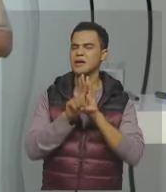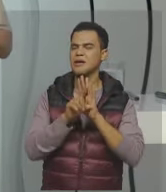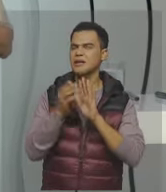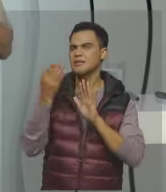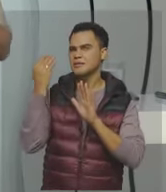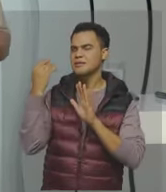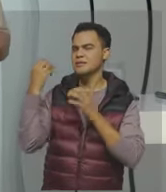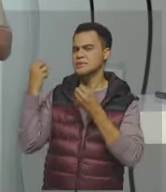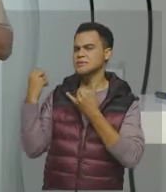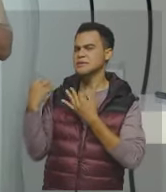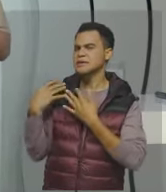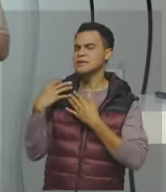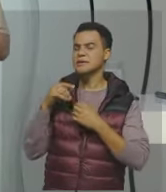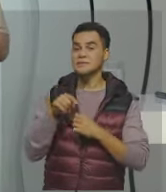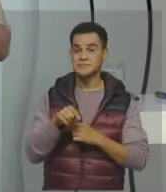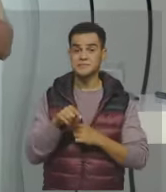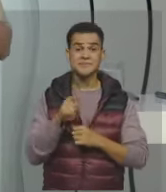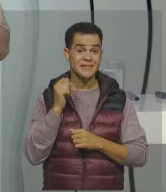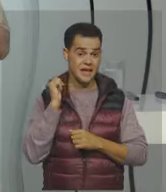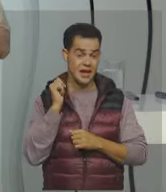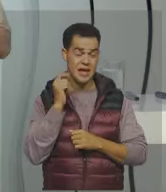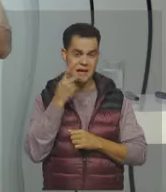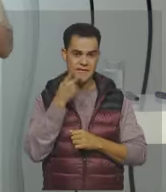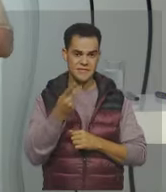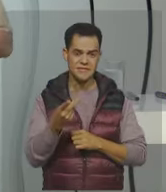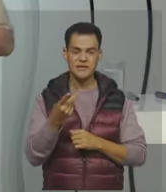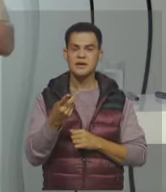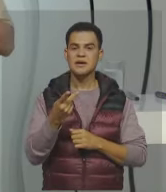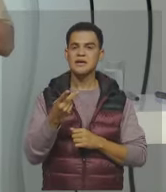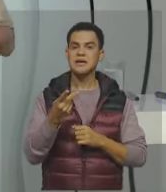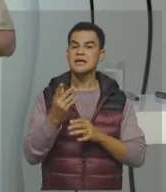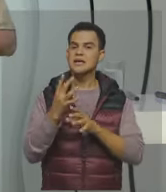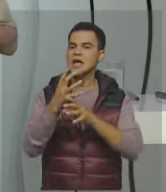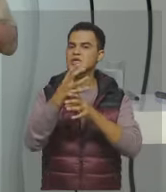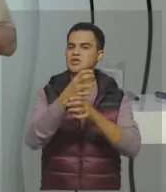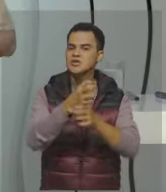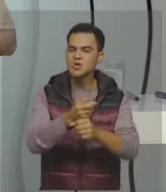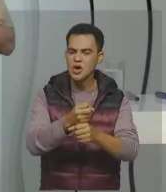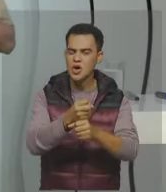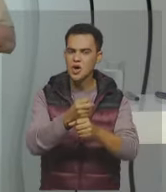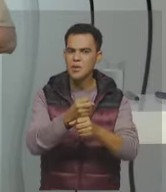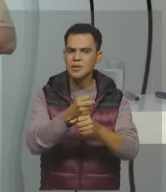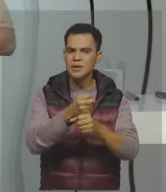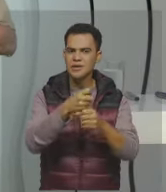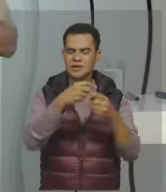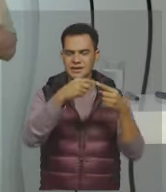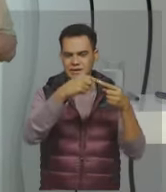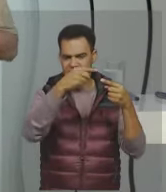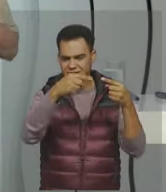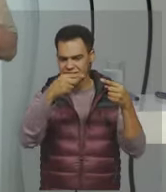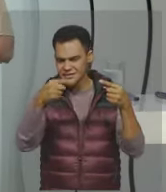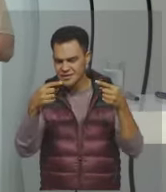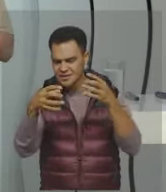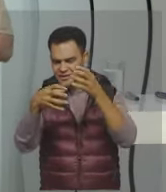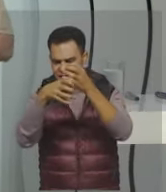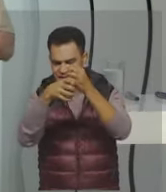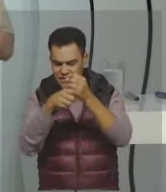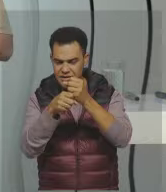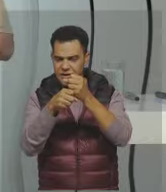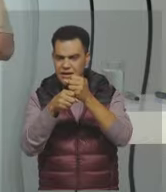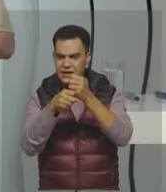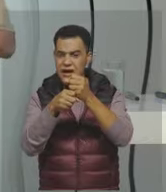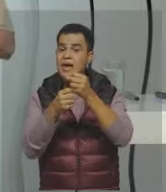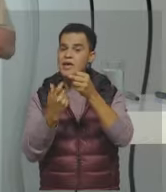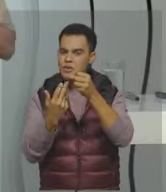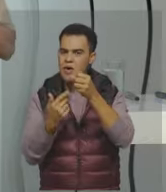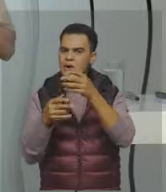diz? Que a soma das correntes que entram em um nó é igual à soma das correntes que saem desse mesmo